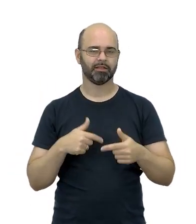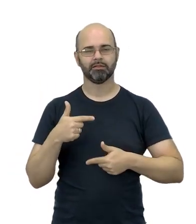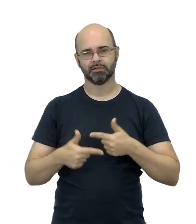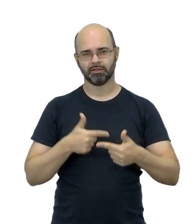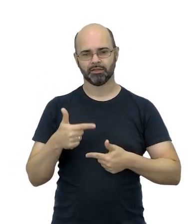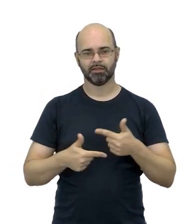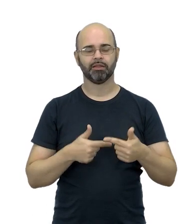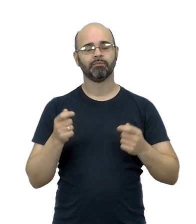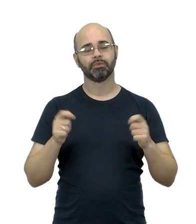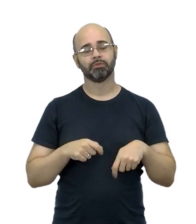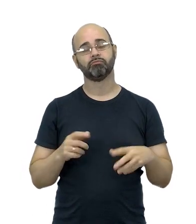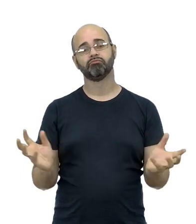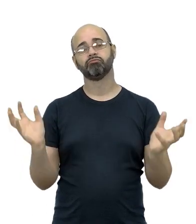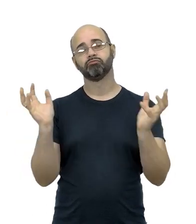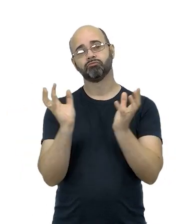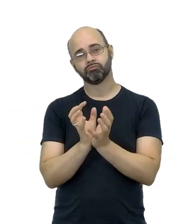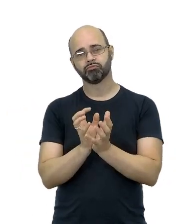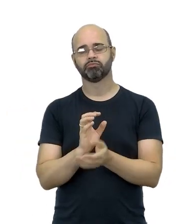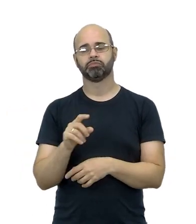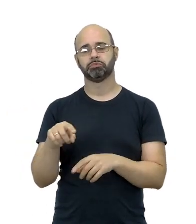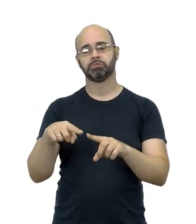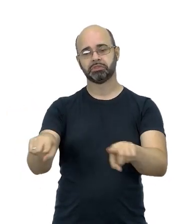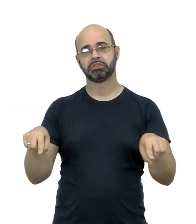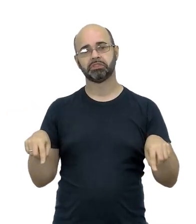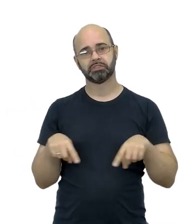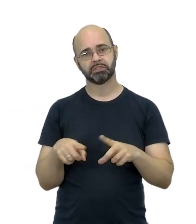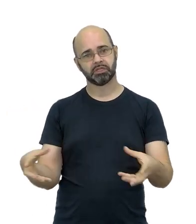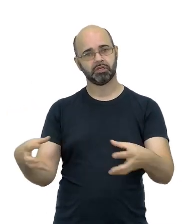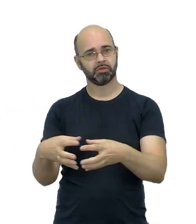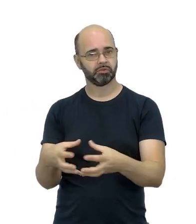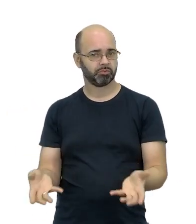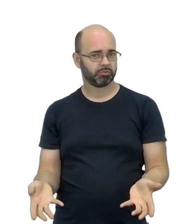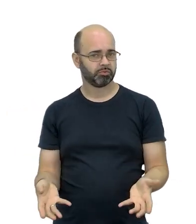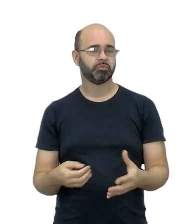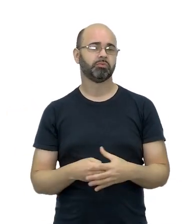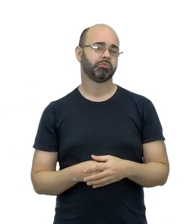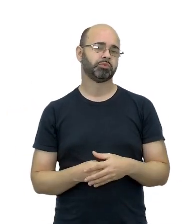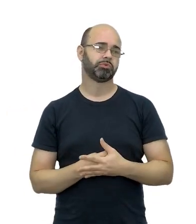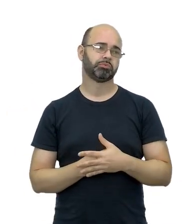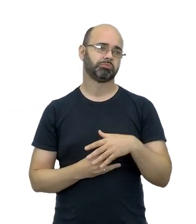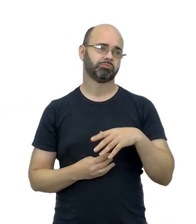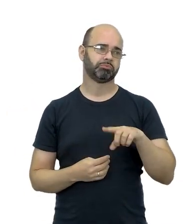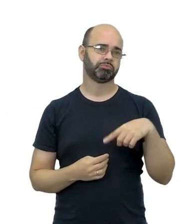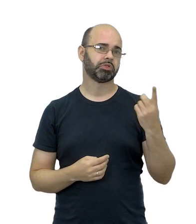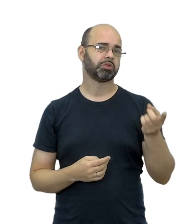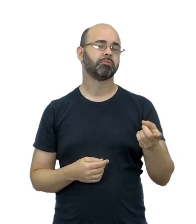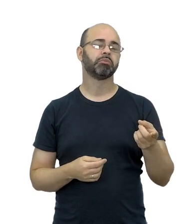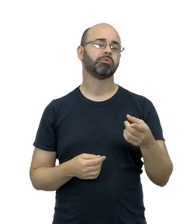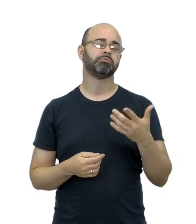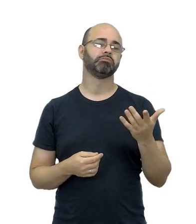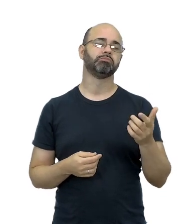pode ser feito em grupos, na sala, né, por grupos, e depois fazer